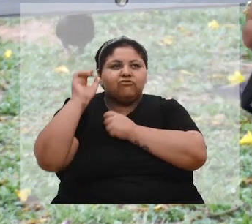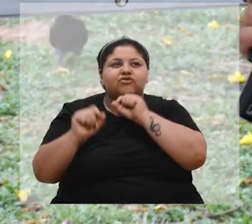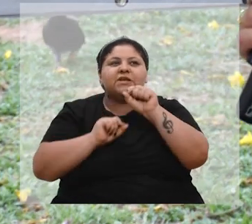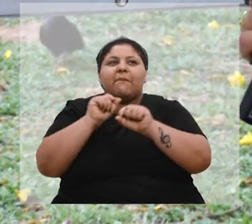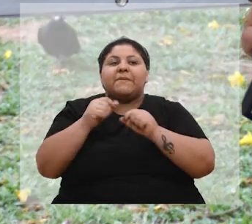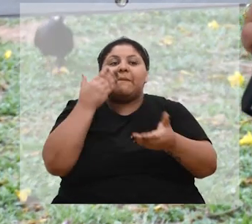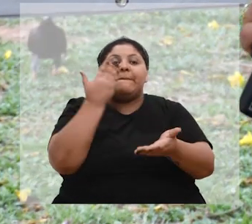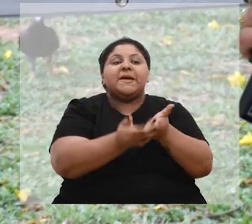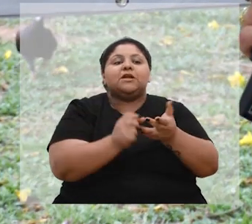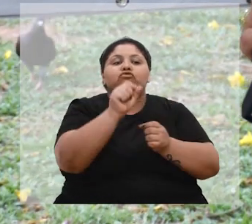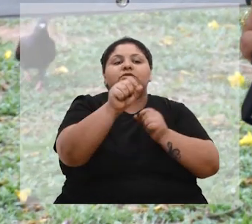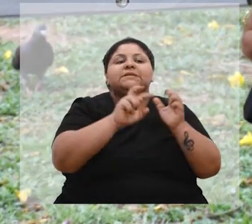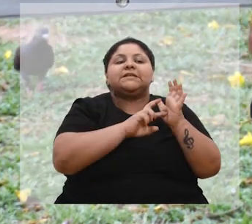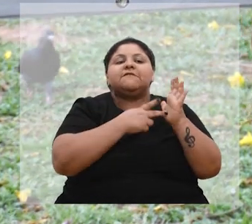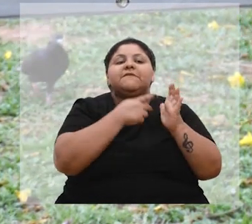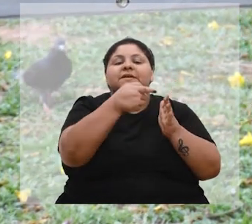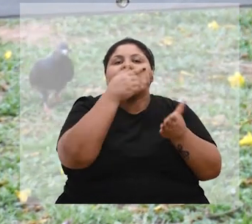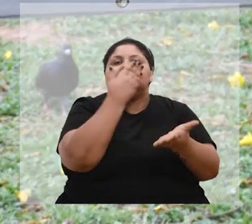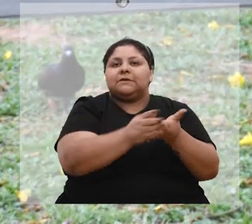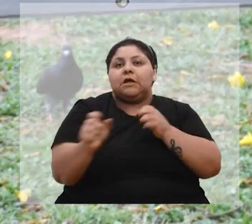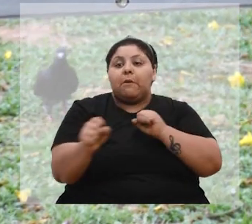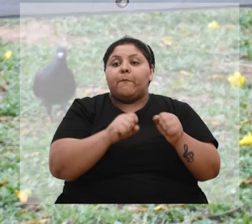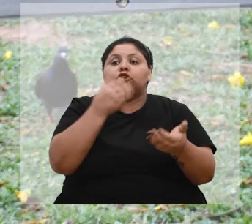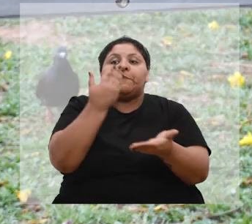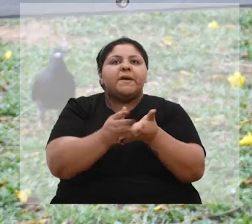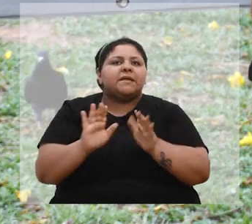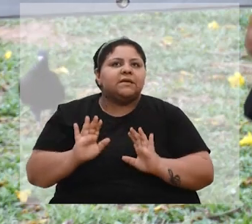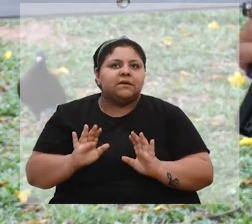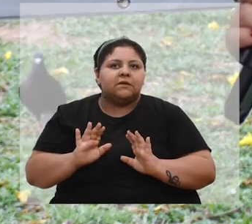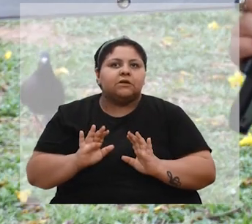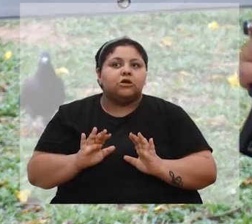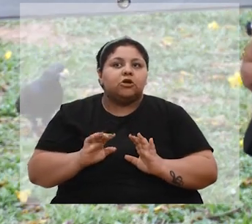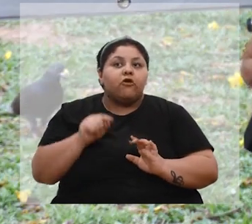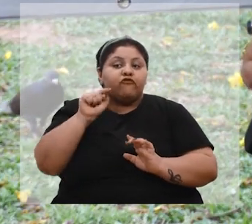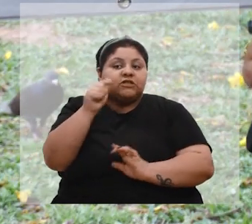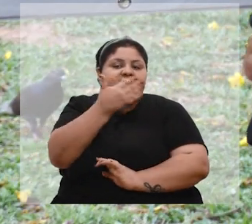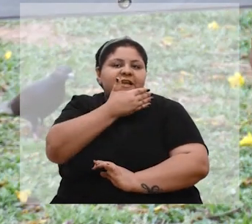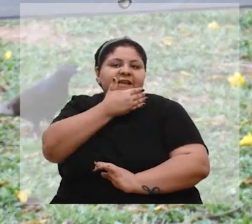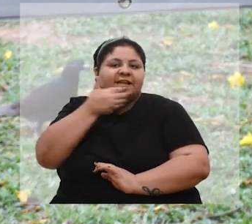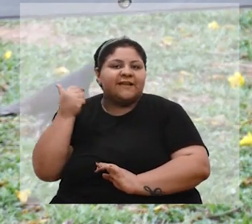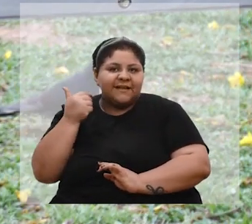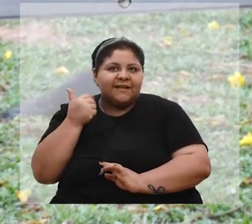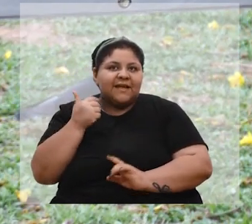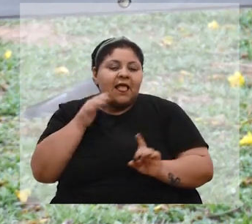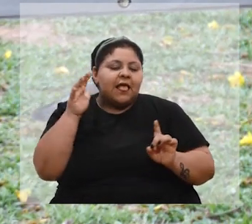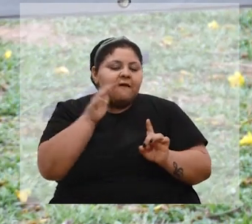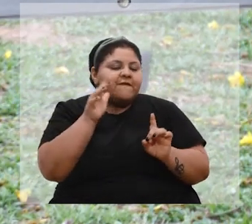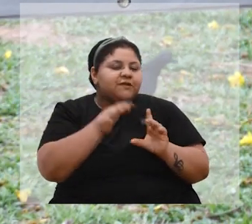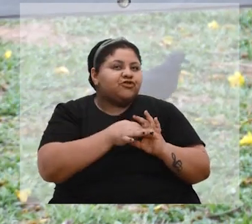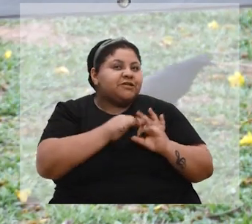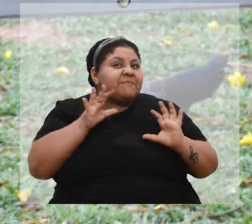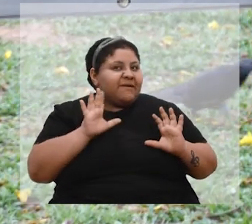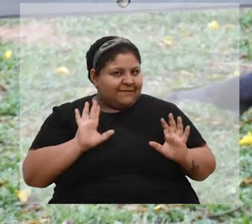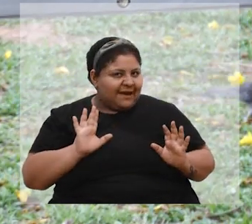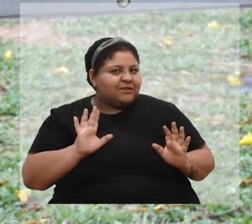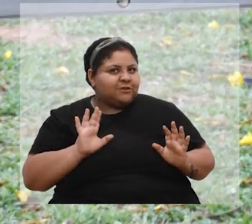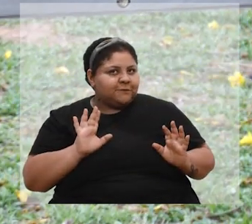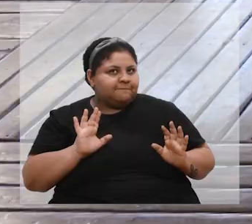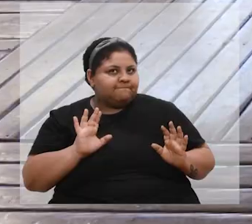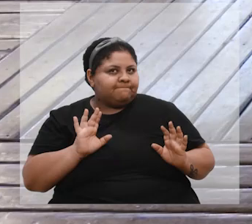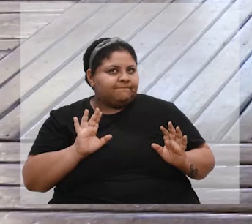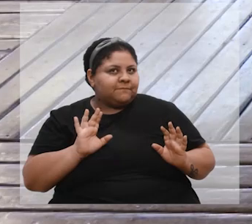não sabe muito bem de que perda é essa que se trata. Quando você pode perder, você ganha em efeitos de